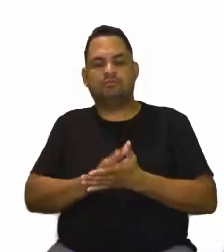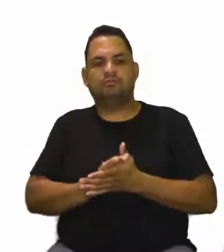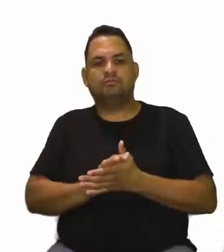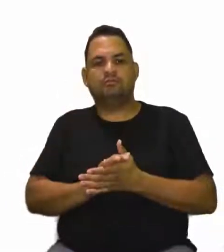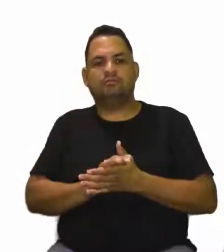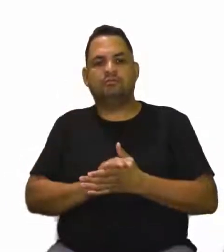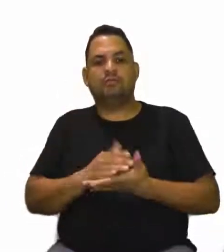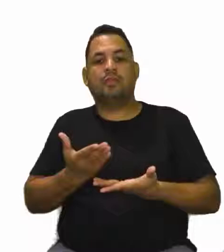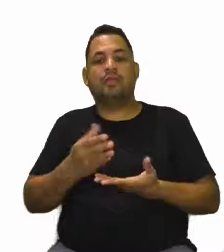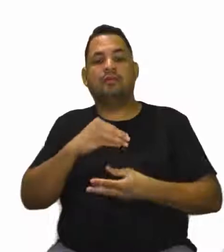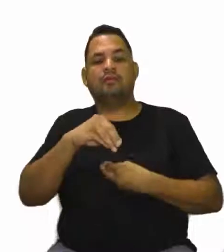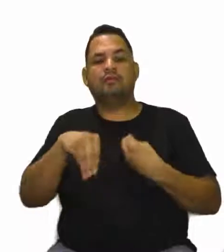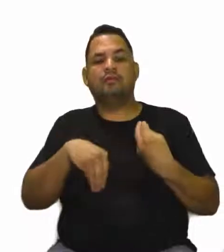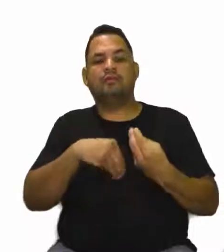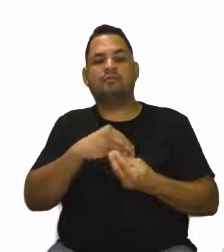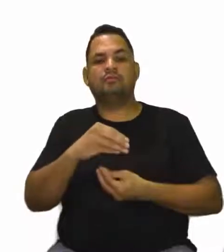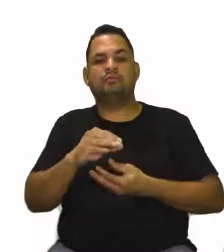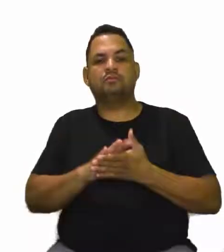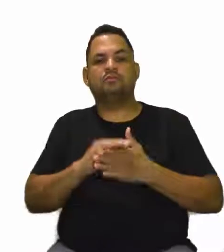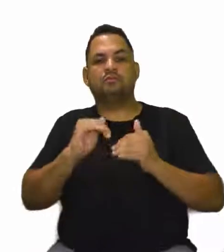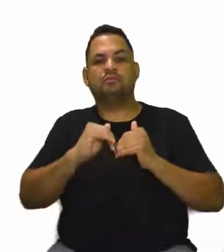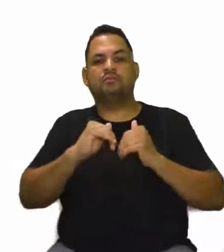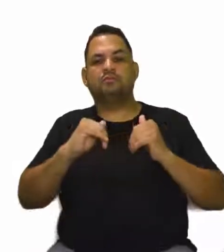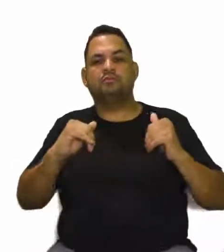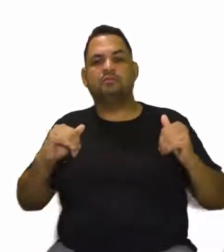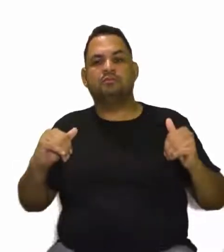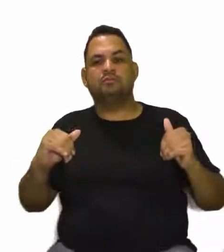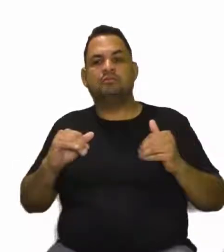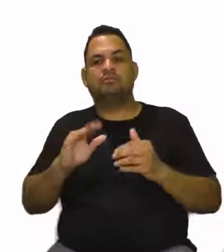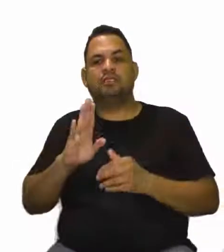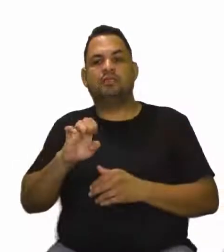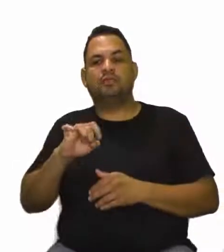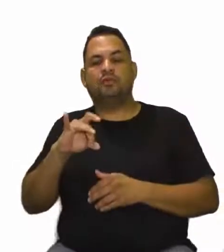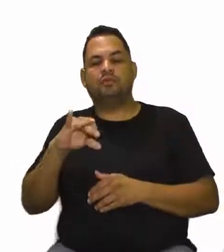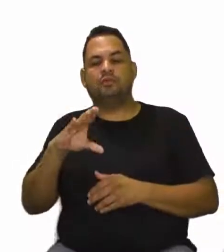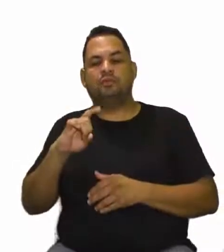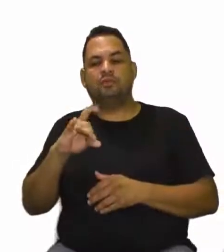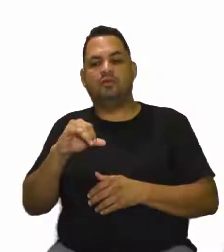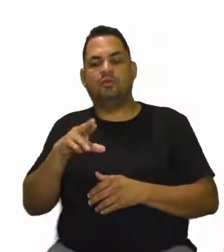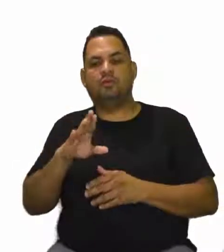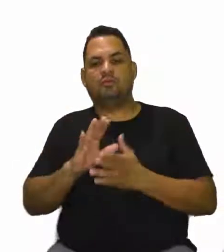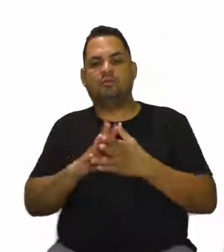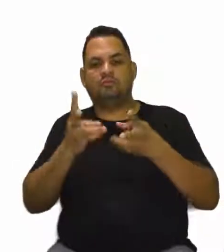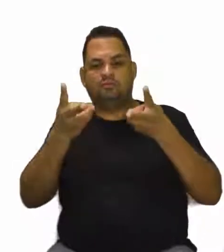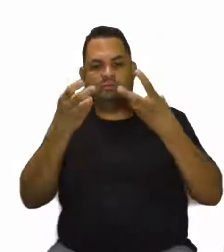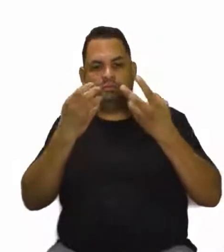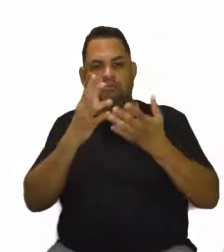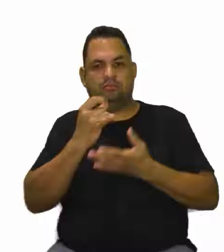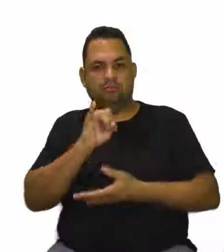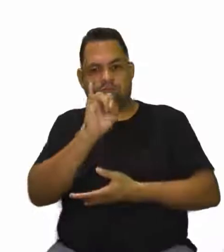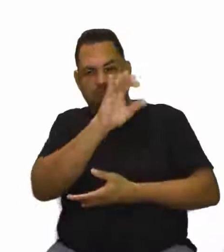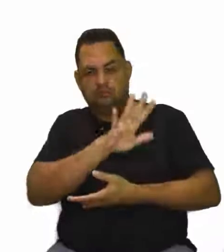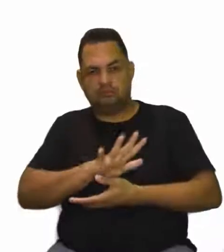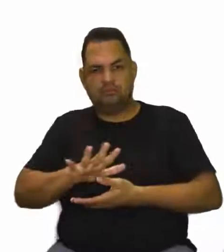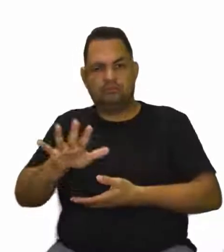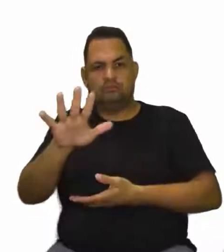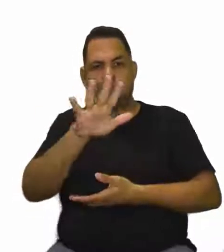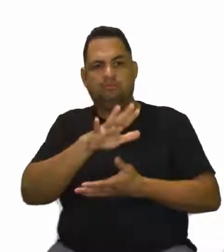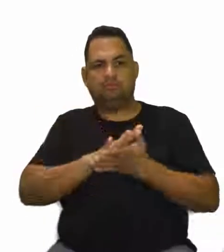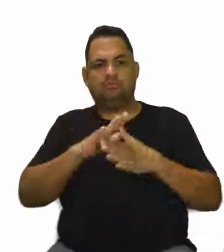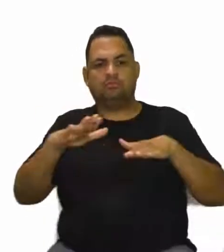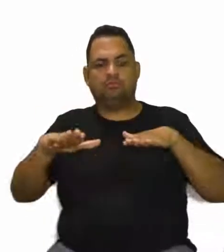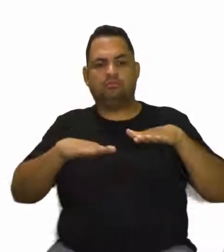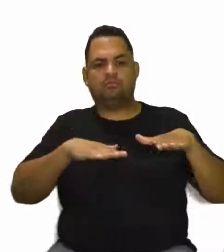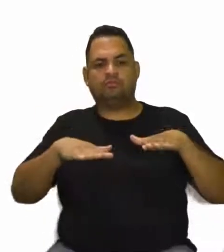vai envolver o quê? Um afastamento antero-posterior. Percebam pela imagem que é um